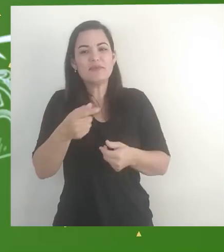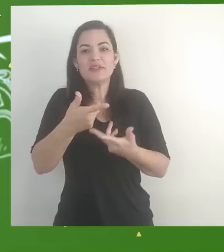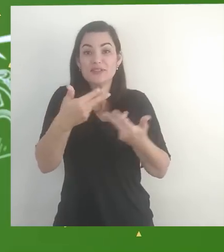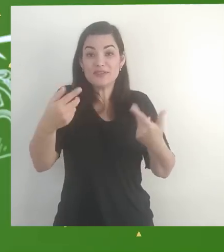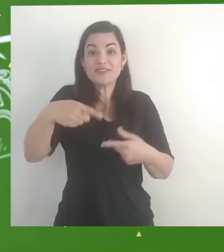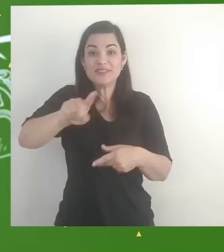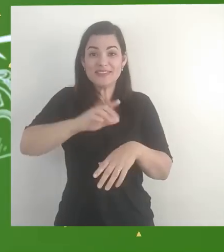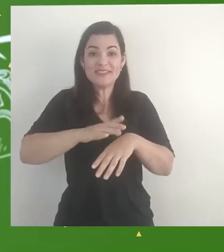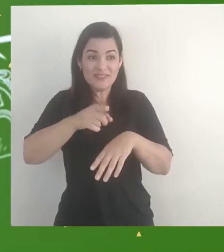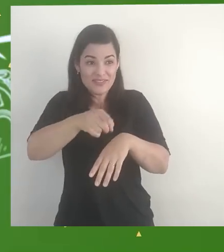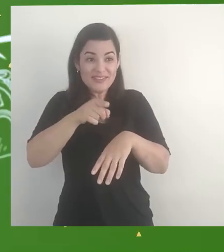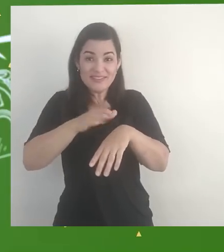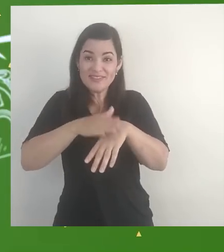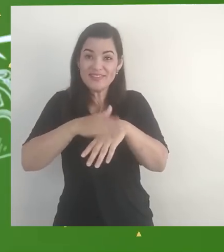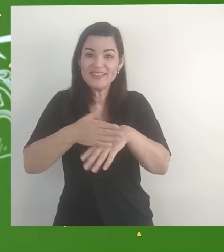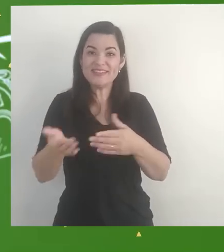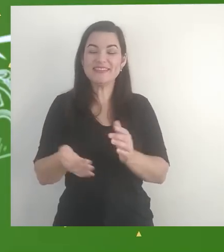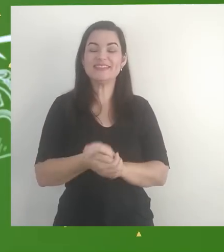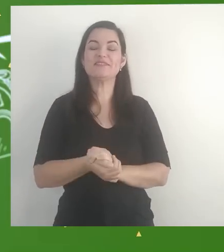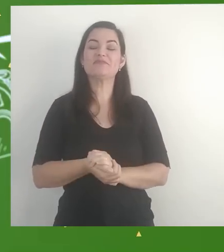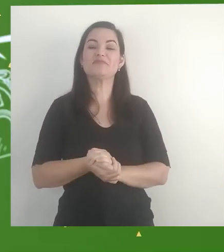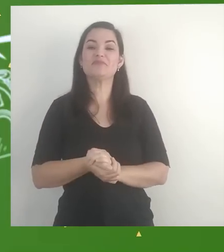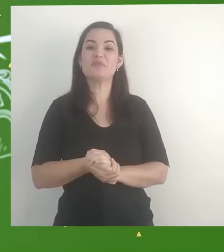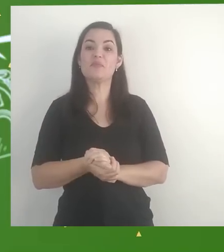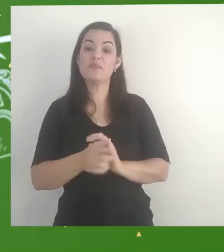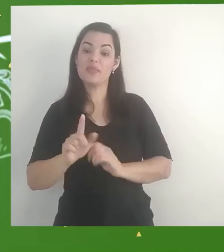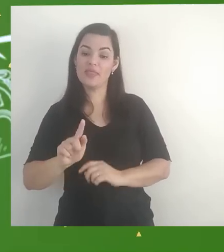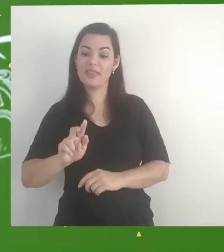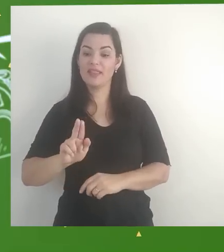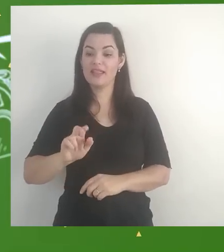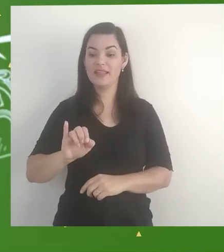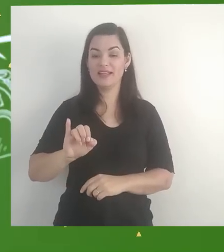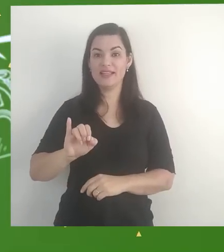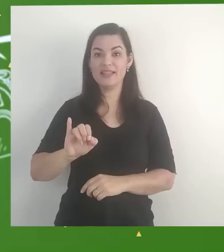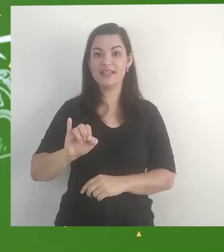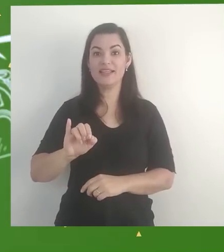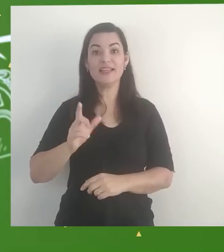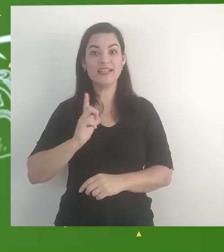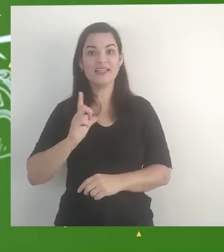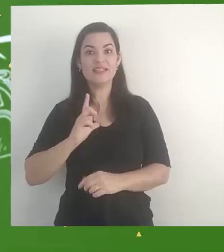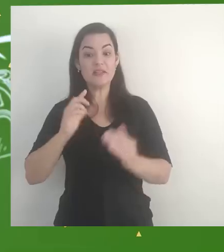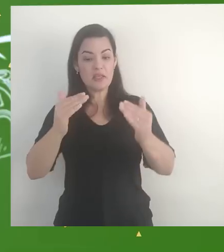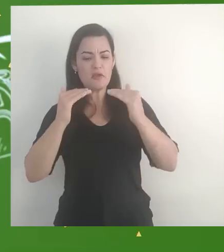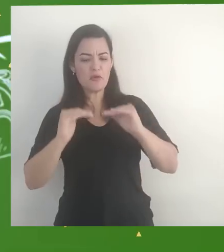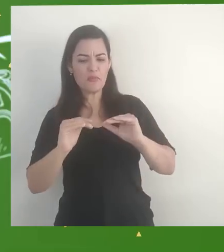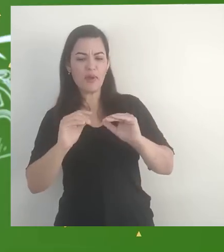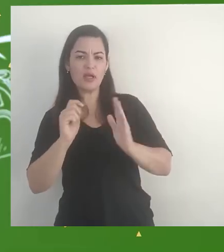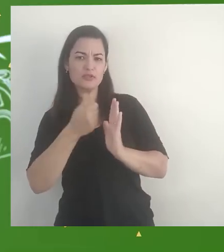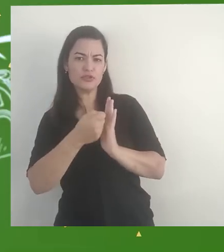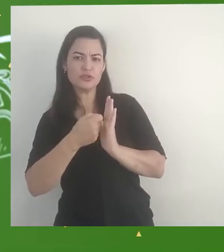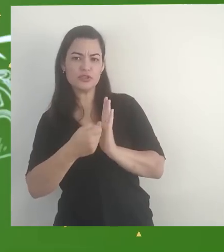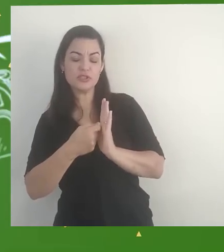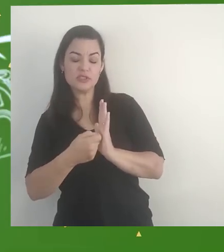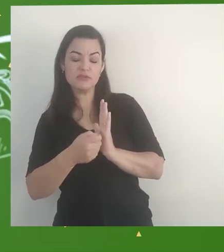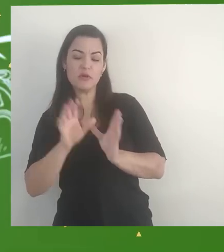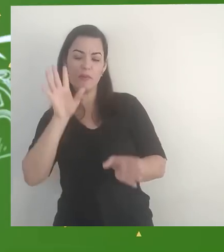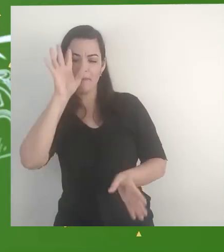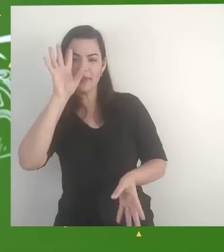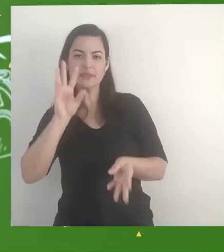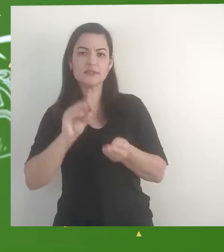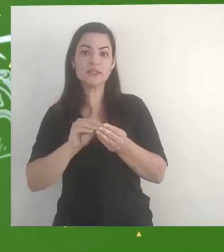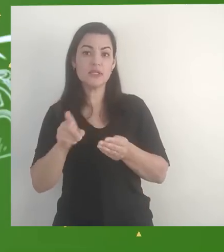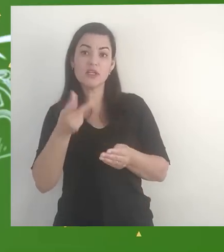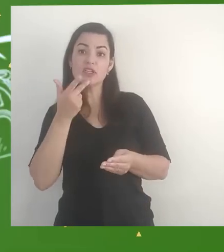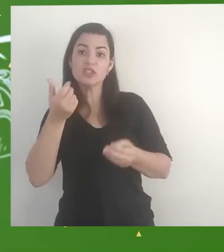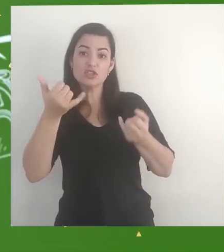tá bom? E aí, o Guilherme tem um registro ali embaixo dessa imagem, mas, em síntese, ele